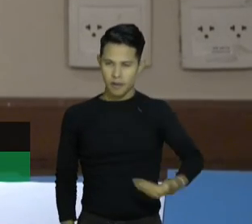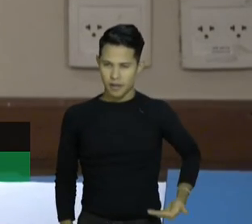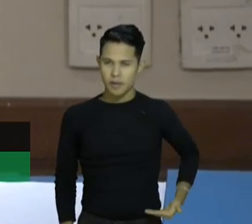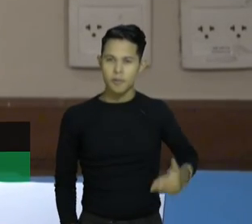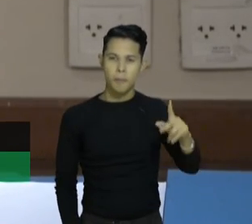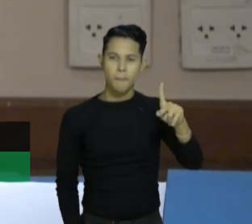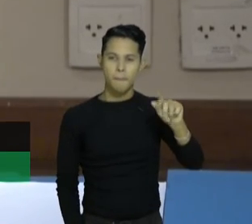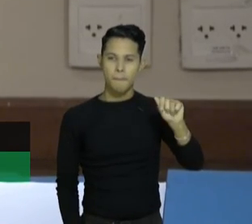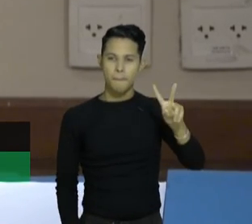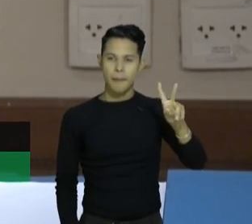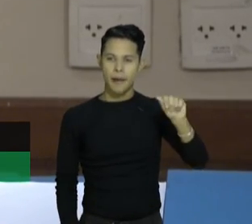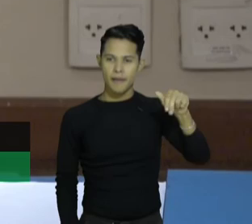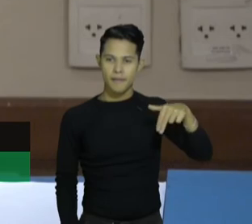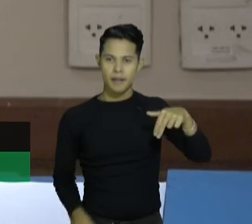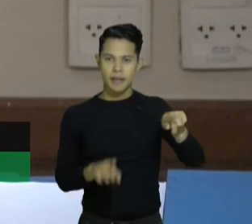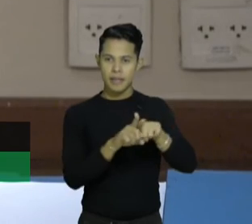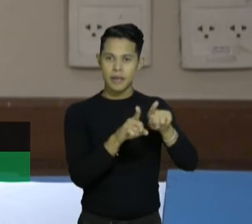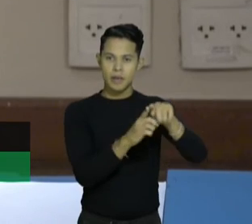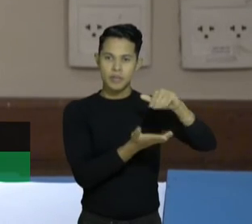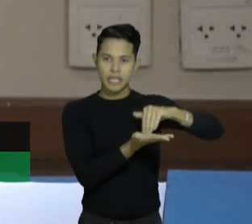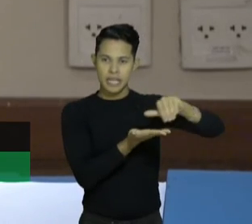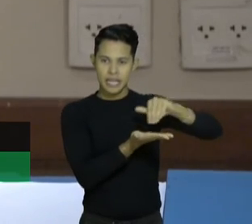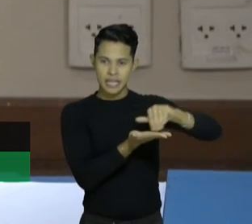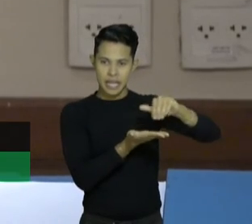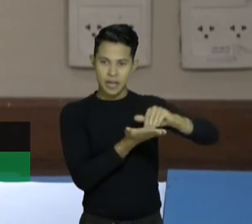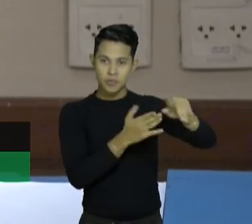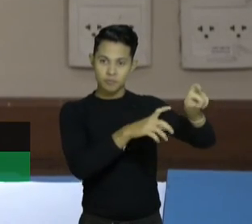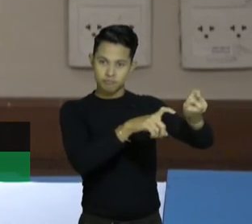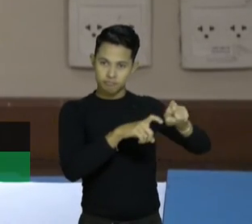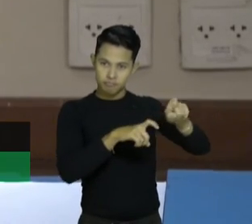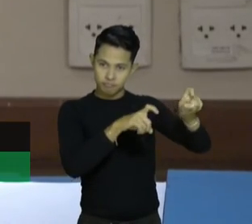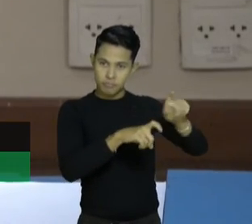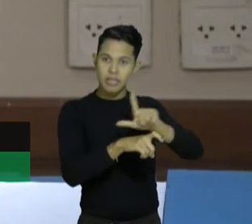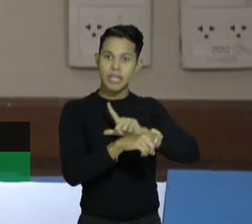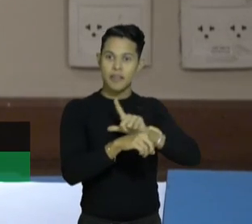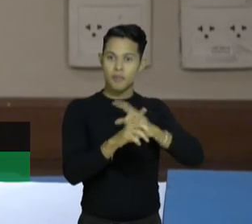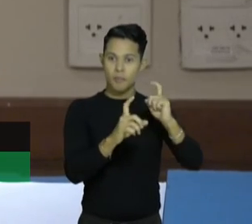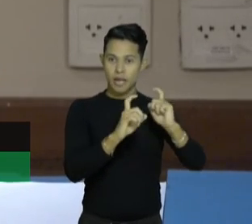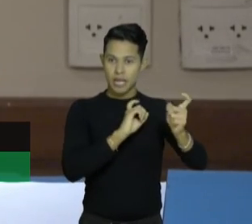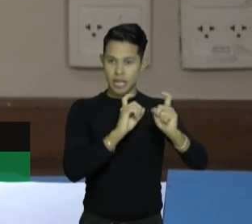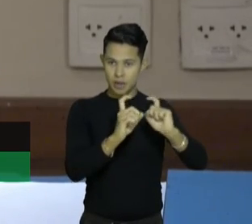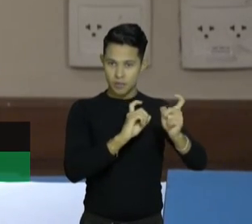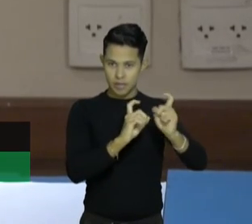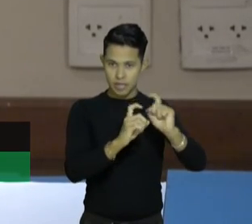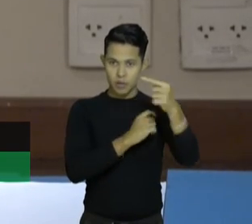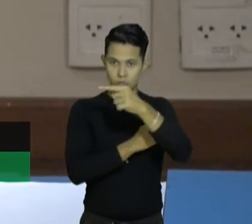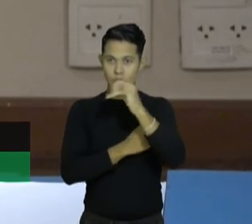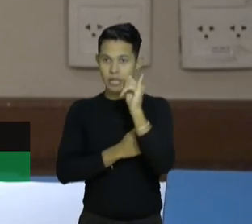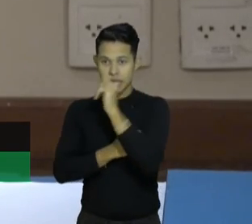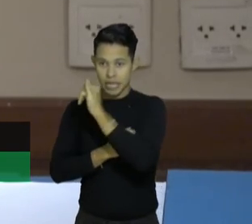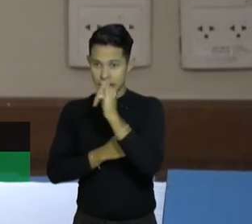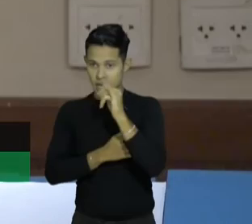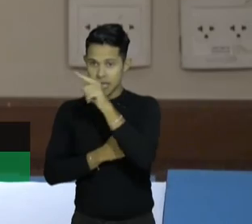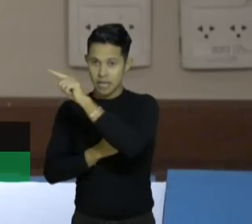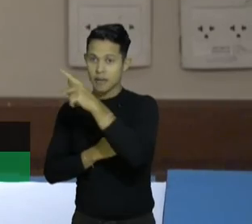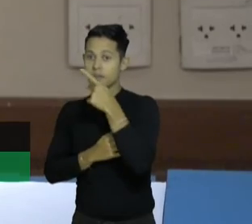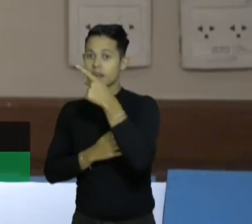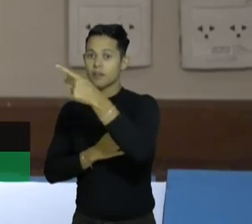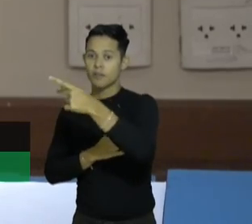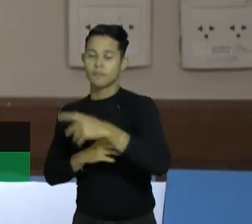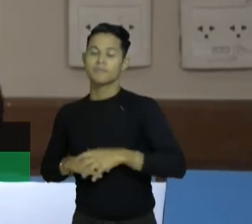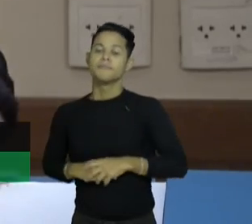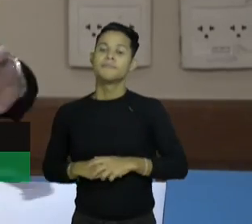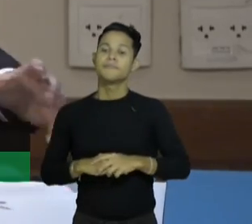secretário de agricultura eh numa reunião com o embaixador da Itália embaixador da Itália disse a seguinte coisa a